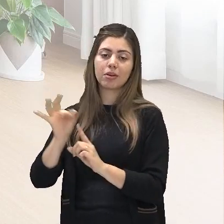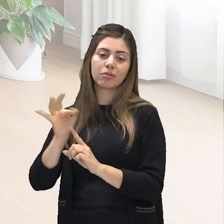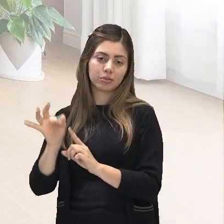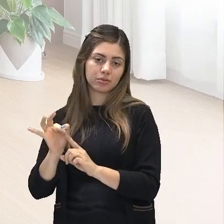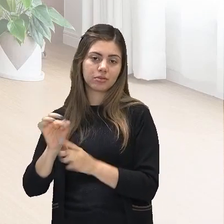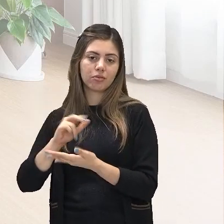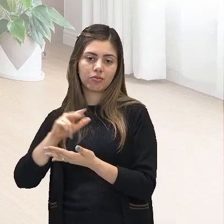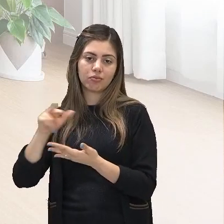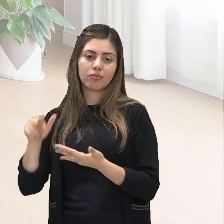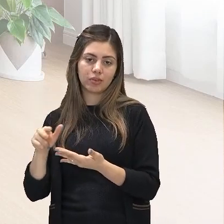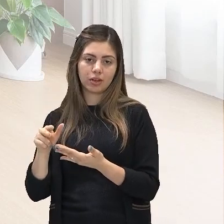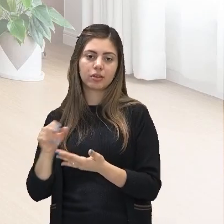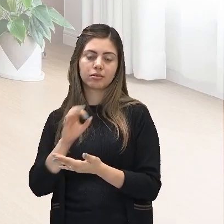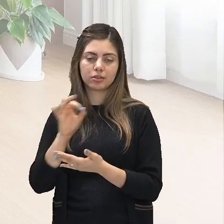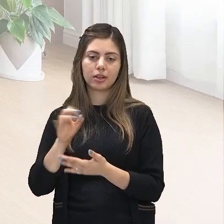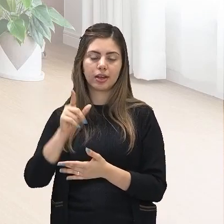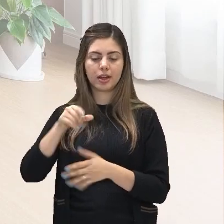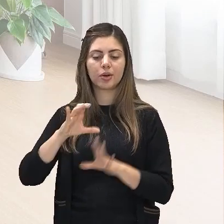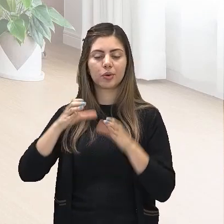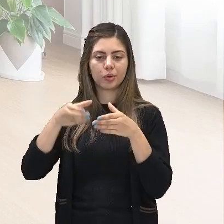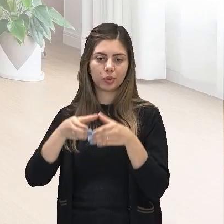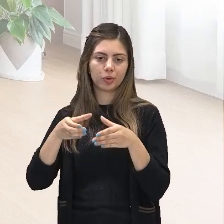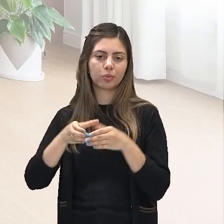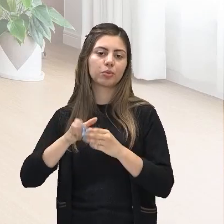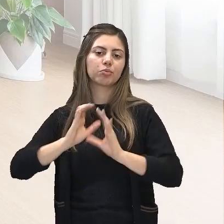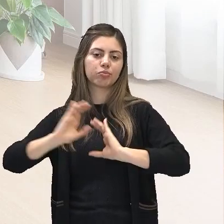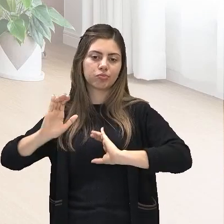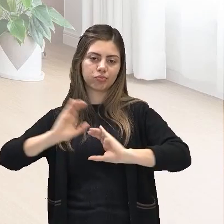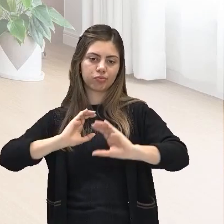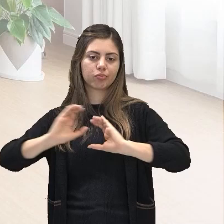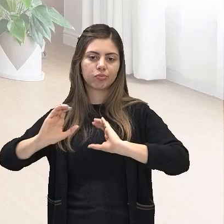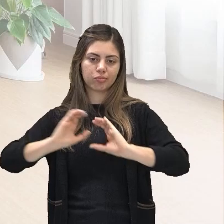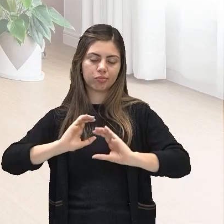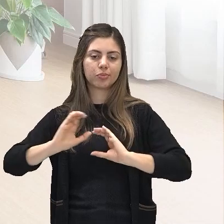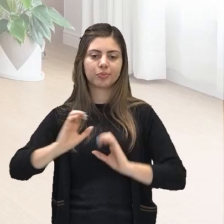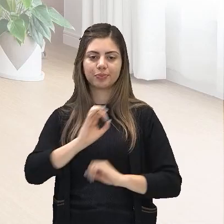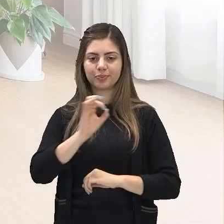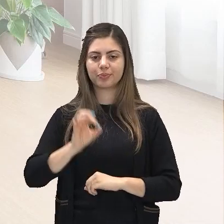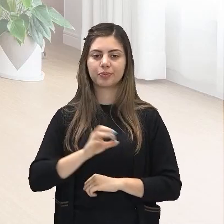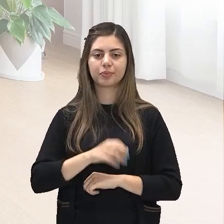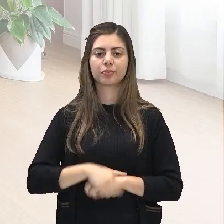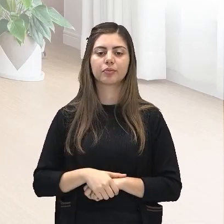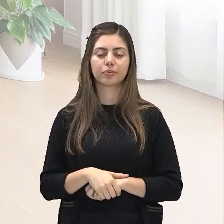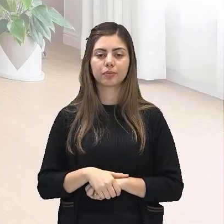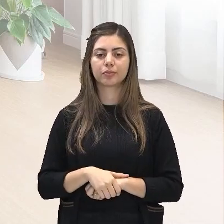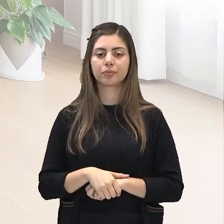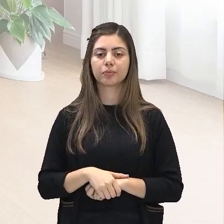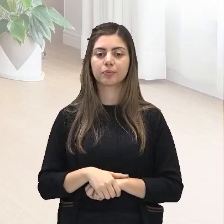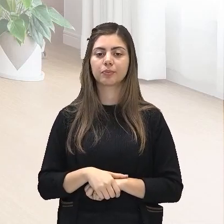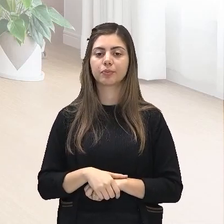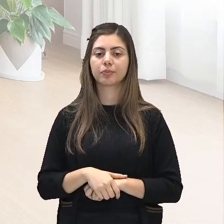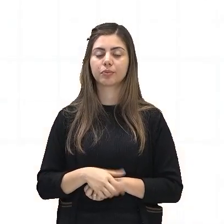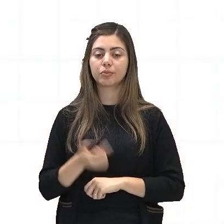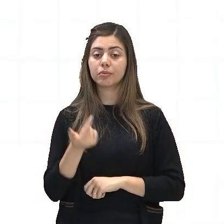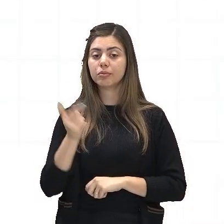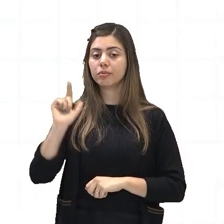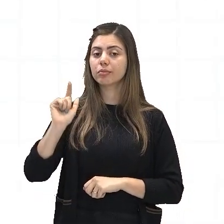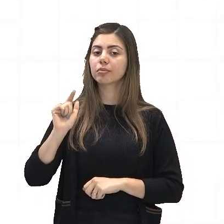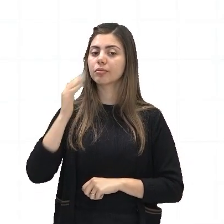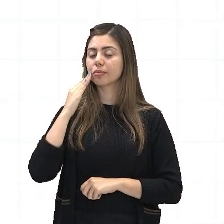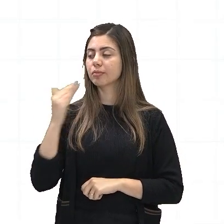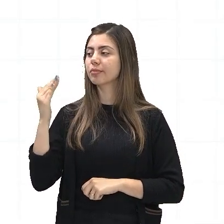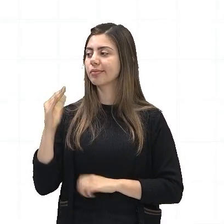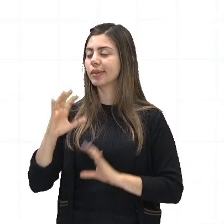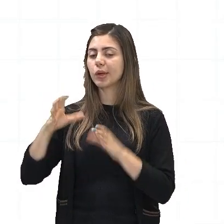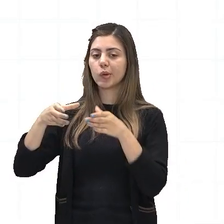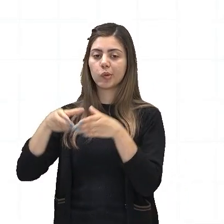inseridos nesse grupo, né? Que são os comunicadores, como a gente pôde observar. O outro grupo que a gente observa são as fontes ou